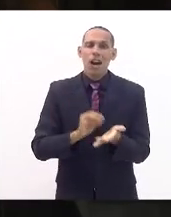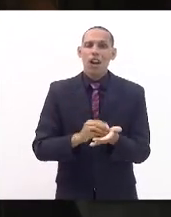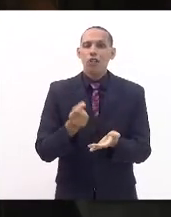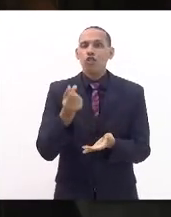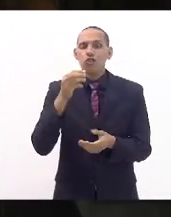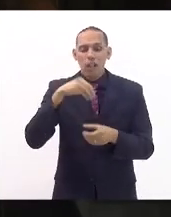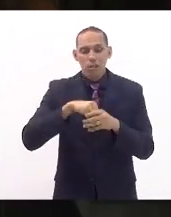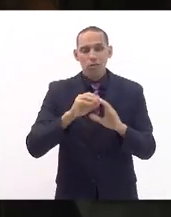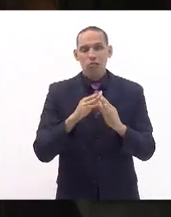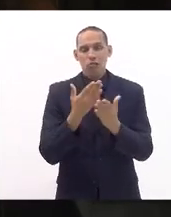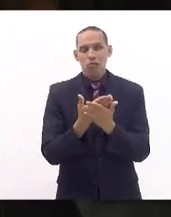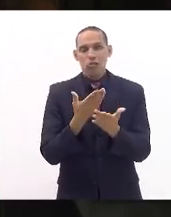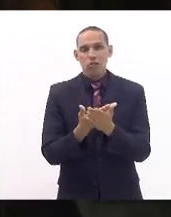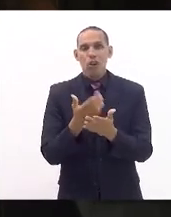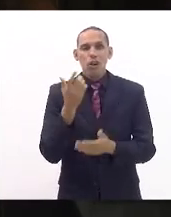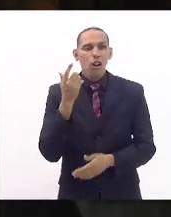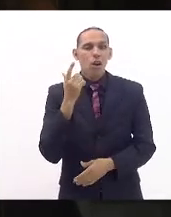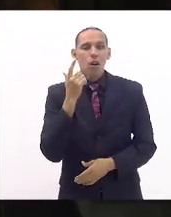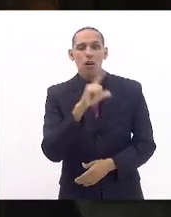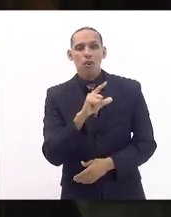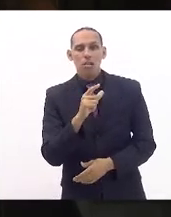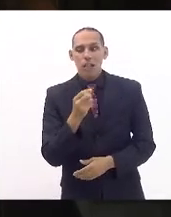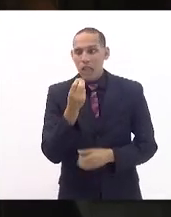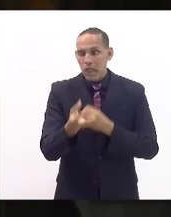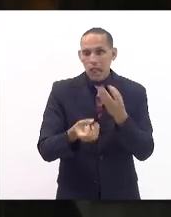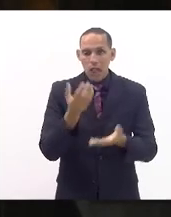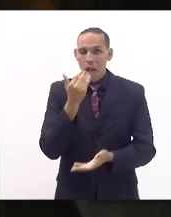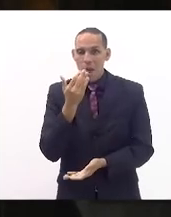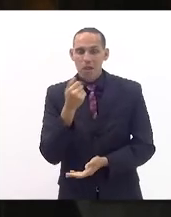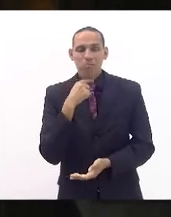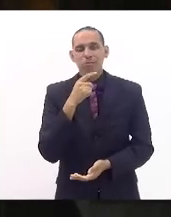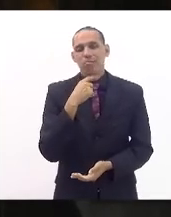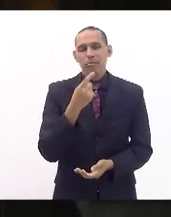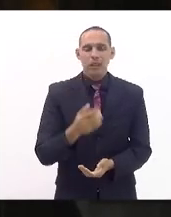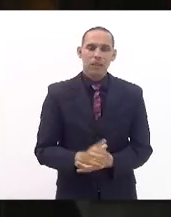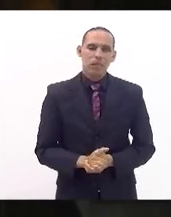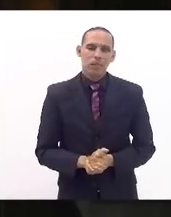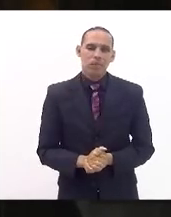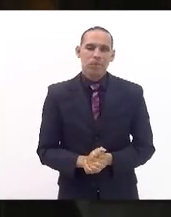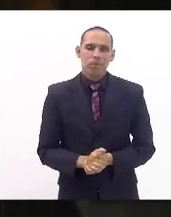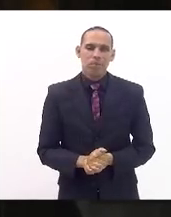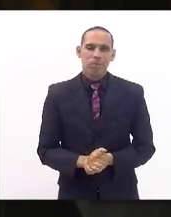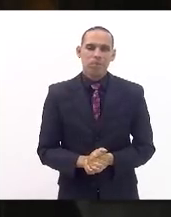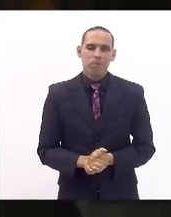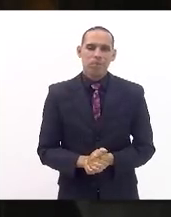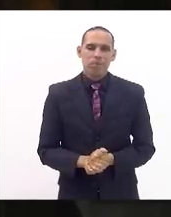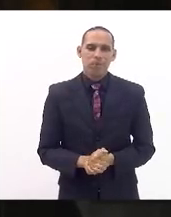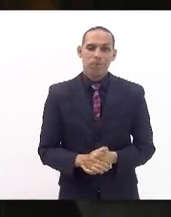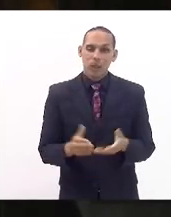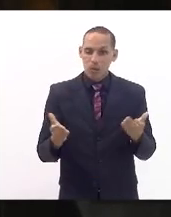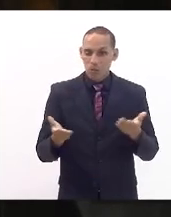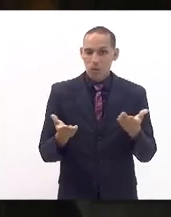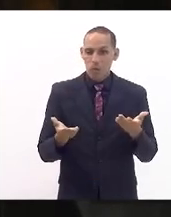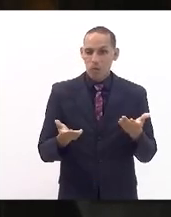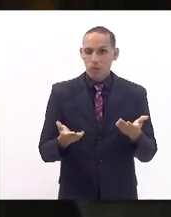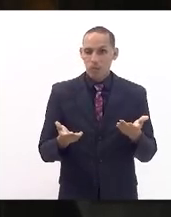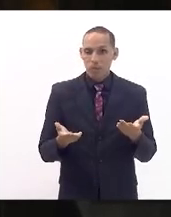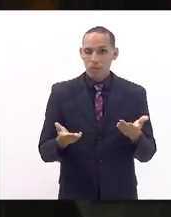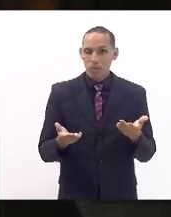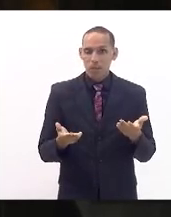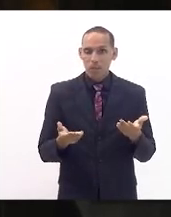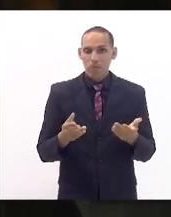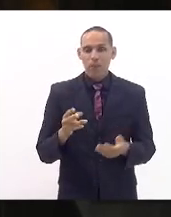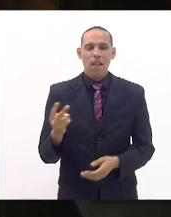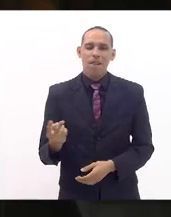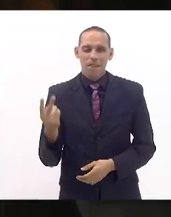nas escolas para garantir a alimentação escolar adequada para os estudantes. Hoje, o valor per